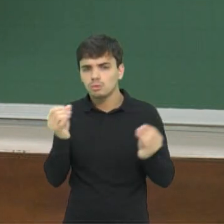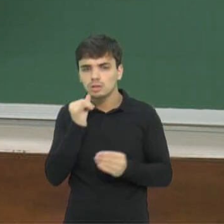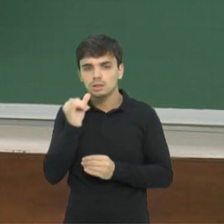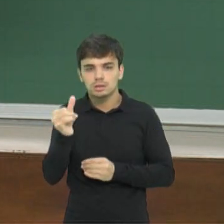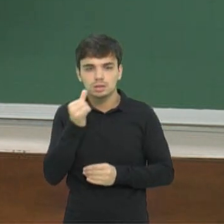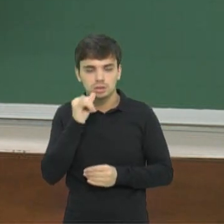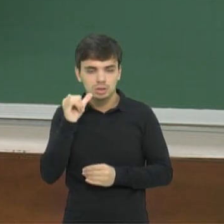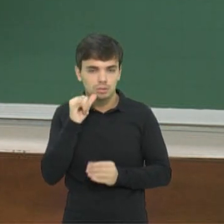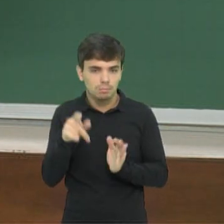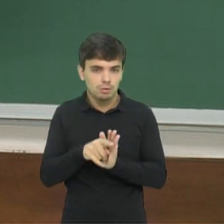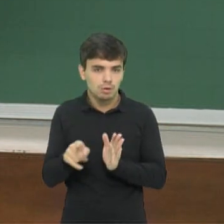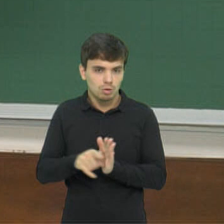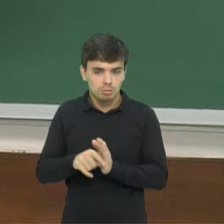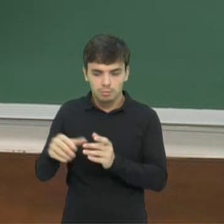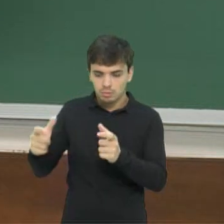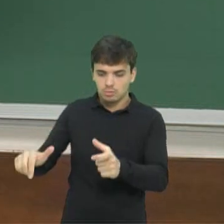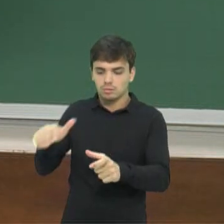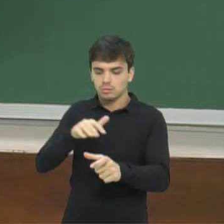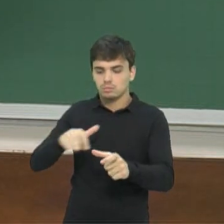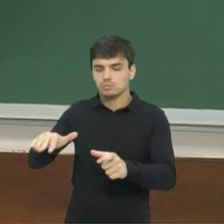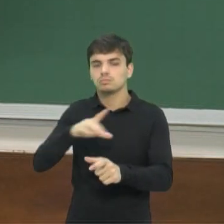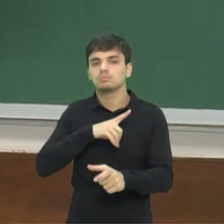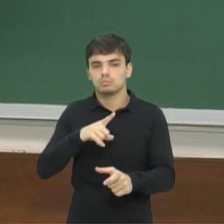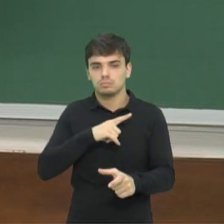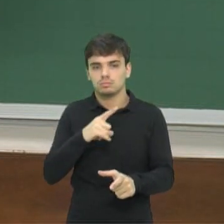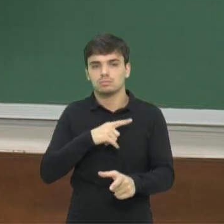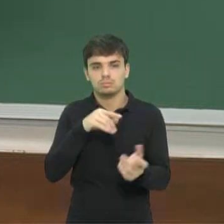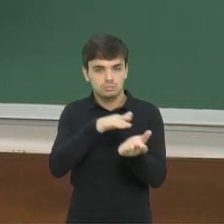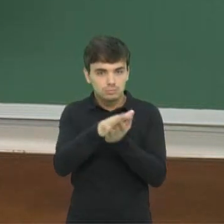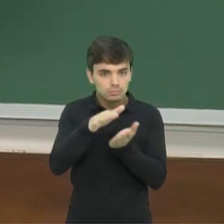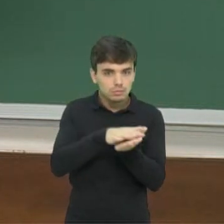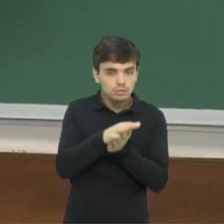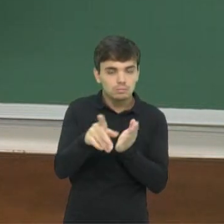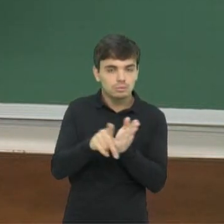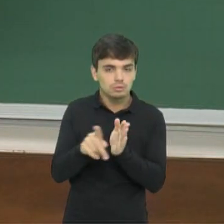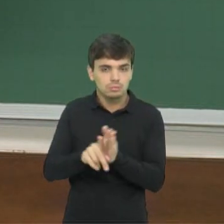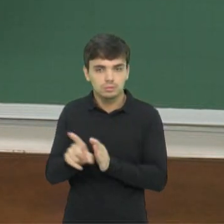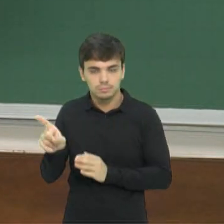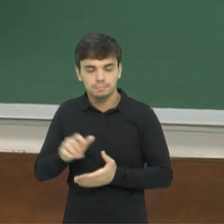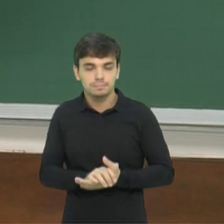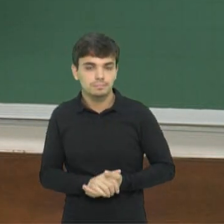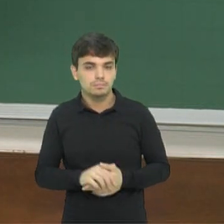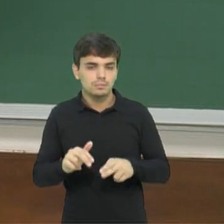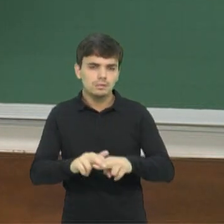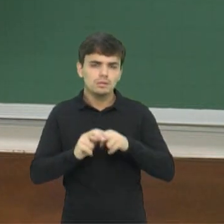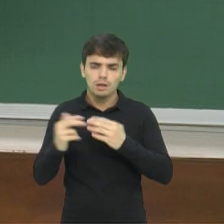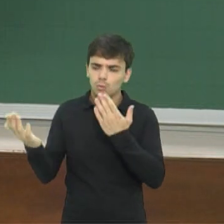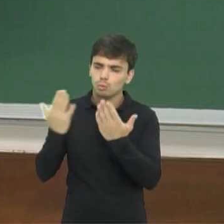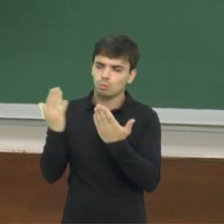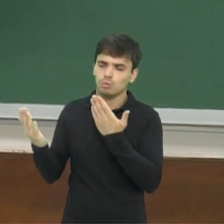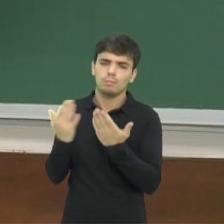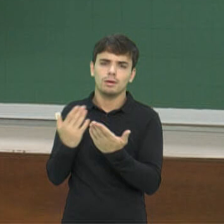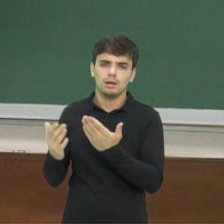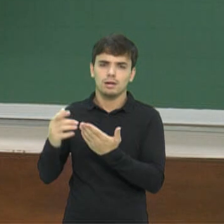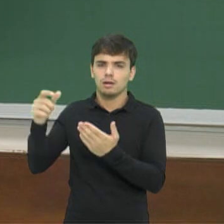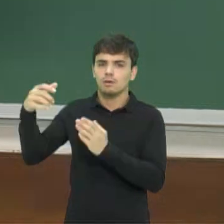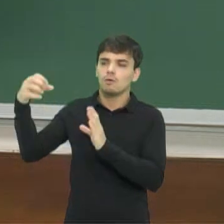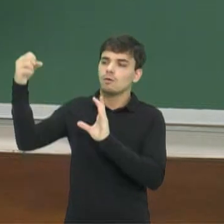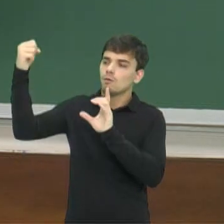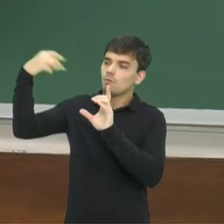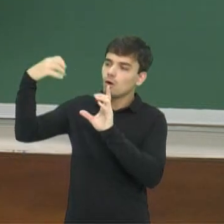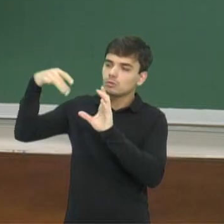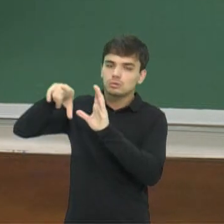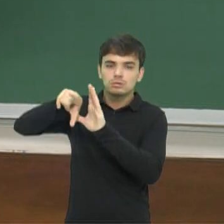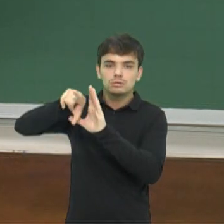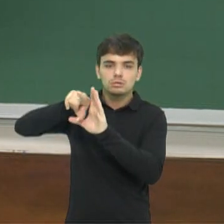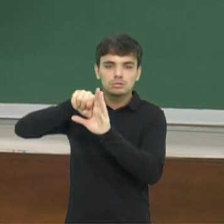ambiente? Porque elas fazem muito mais fotossíntese do que consomem lá no caso da respiração. Por que compara a fotossíntese e a respiração? Porque na fotossíntese